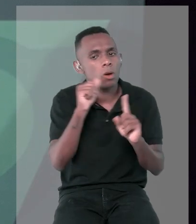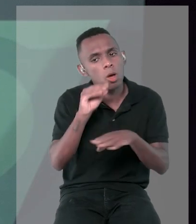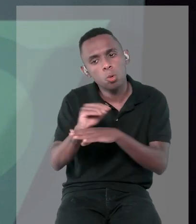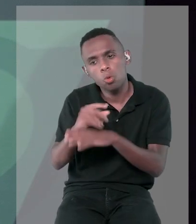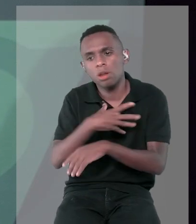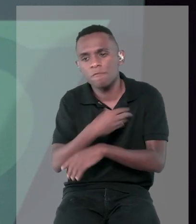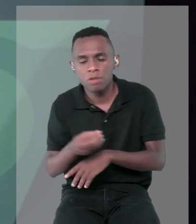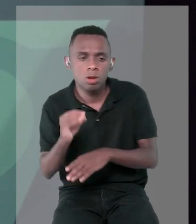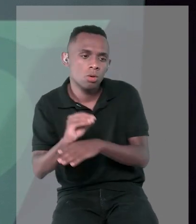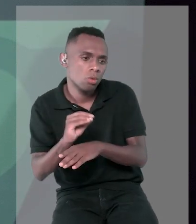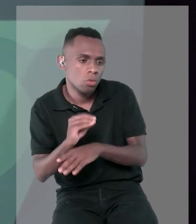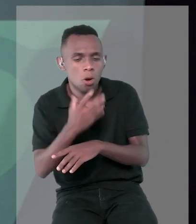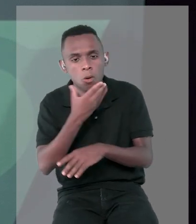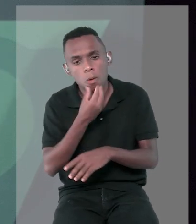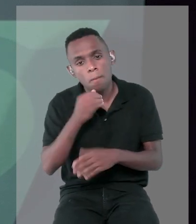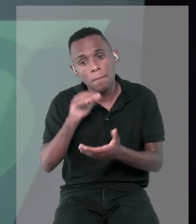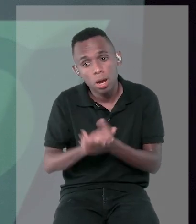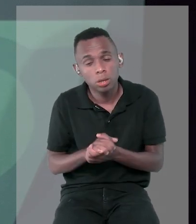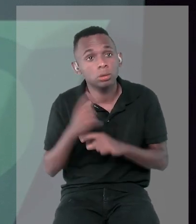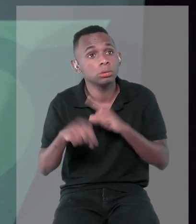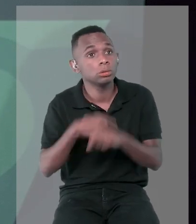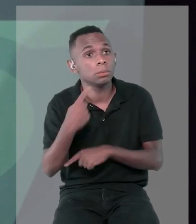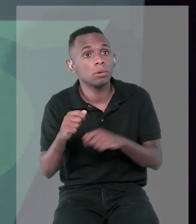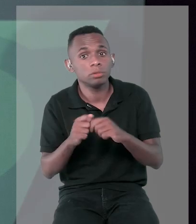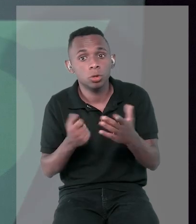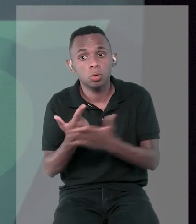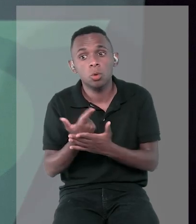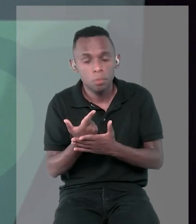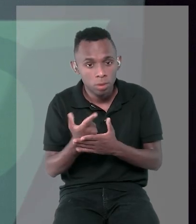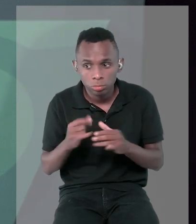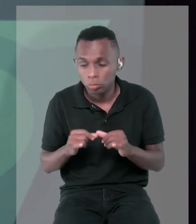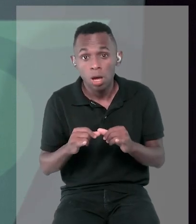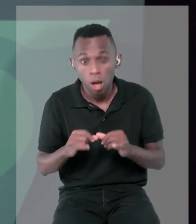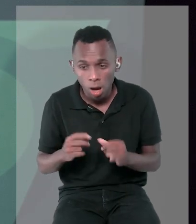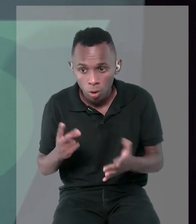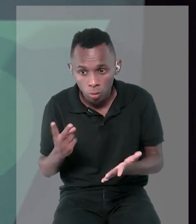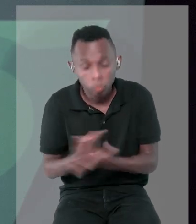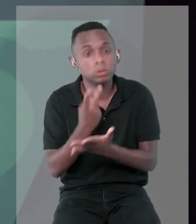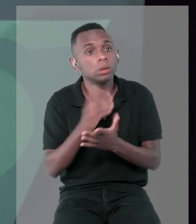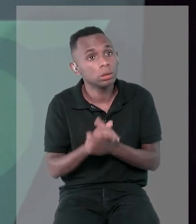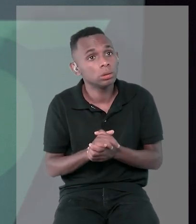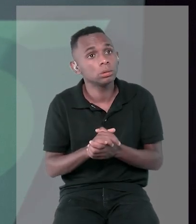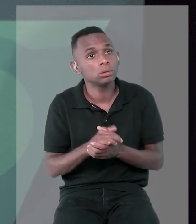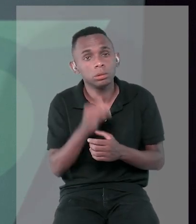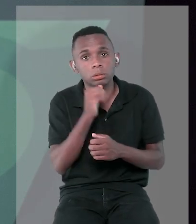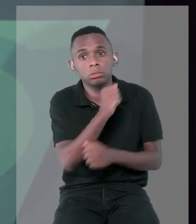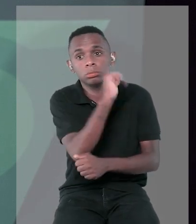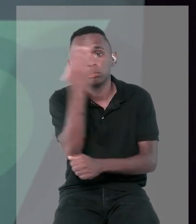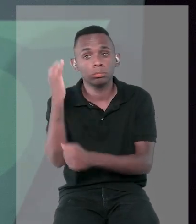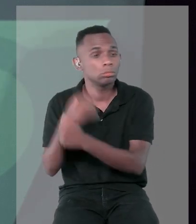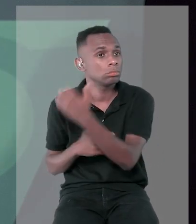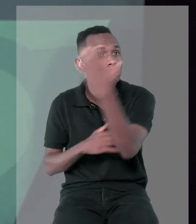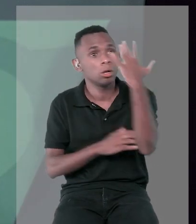cuida de marido, papapá, e, de repente, vai fazer compra e acontece. Né? Sempre acontece alguma coisa, e ela está no Jardim Botânico.